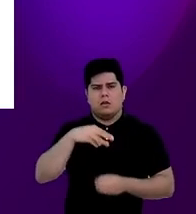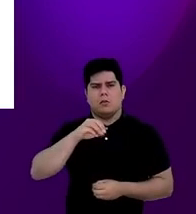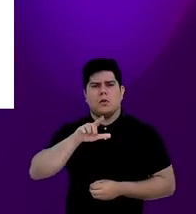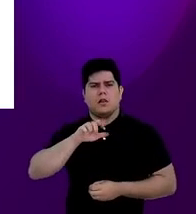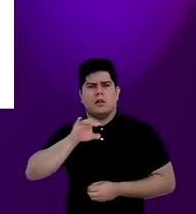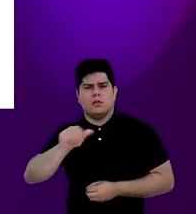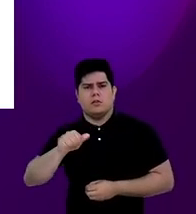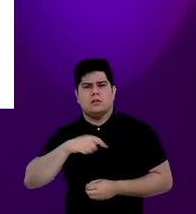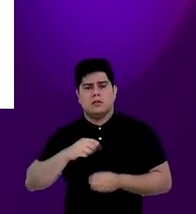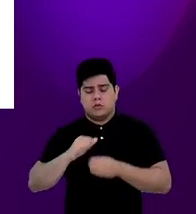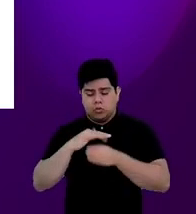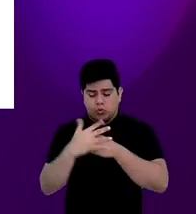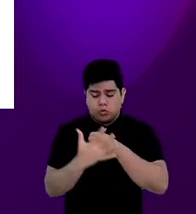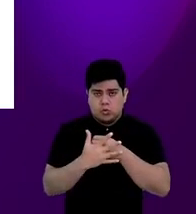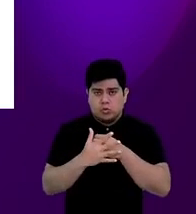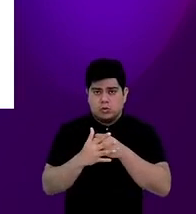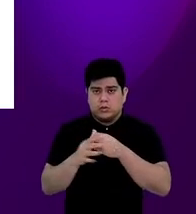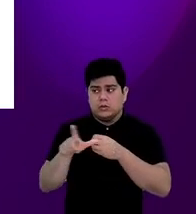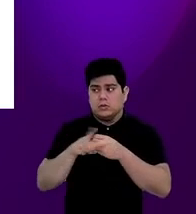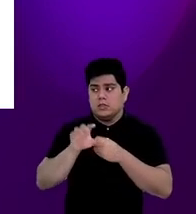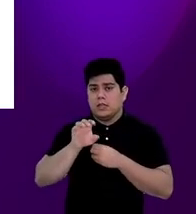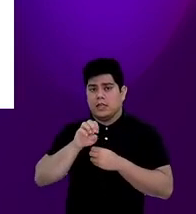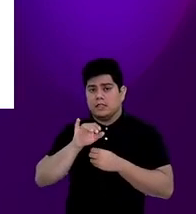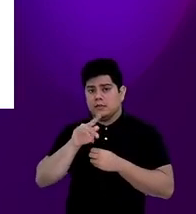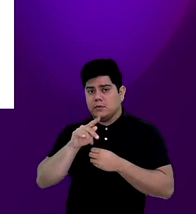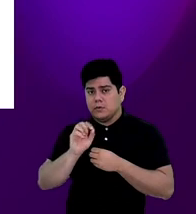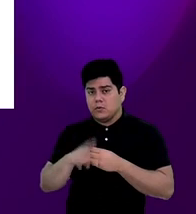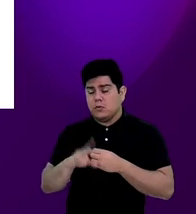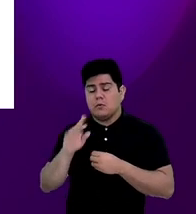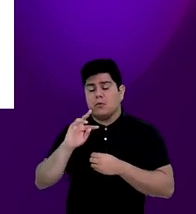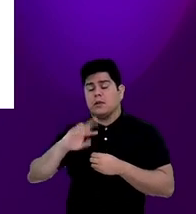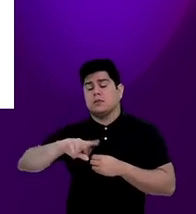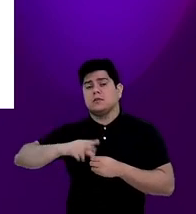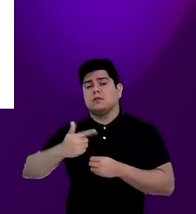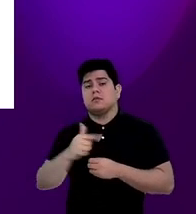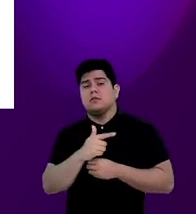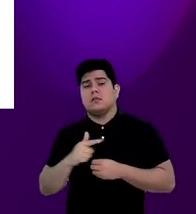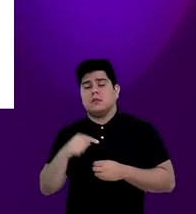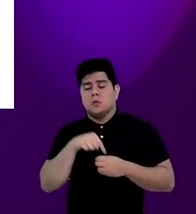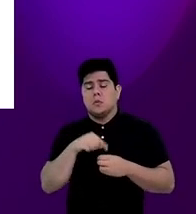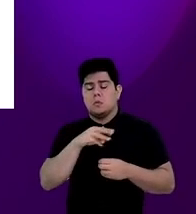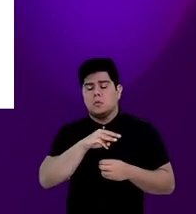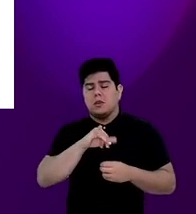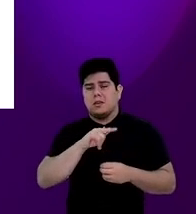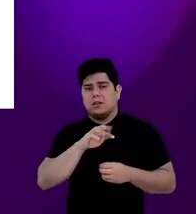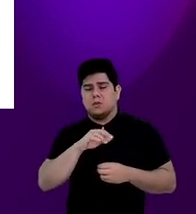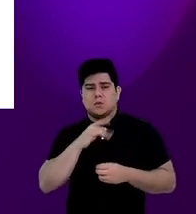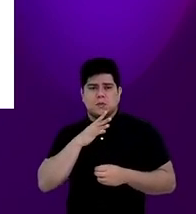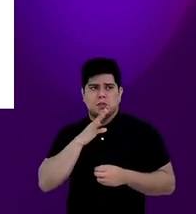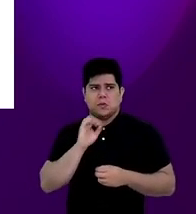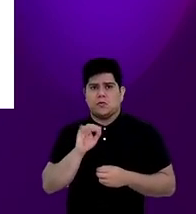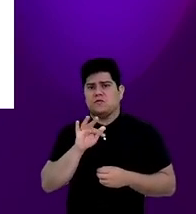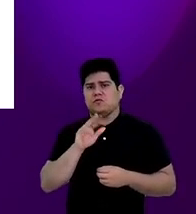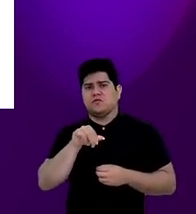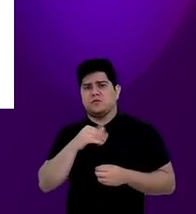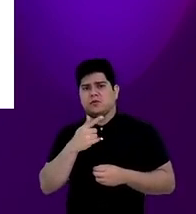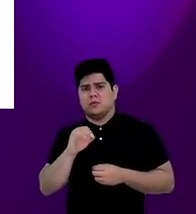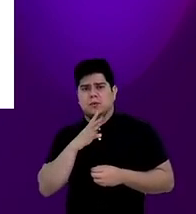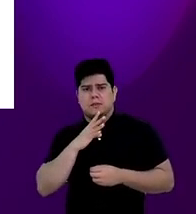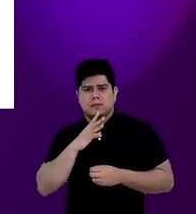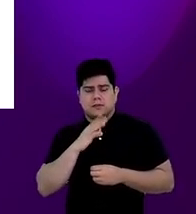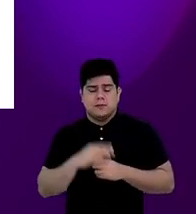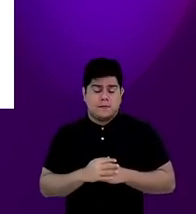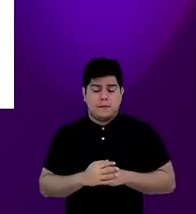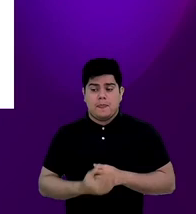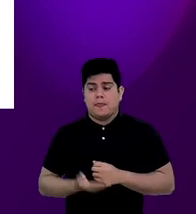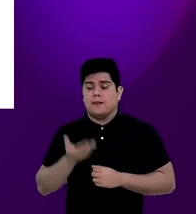de um receptor, mas que não tem um ligante conhecido ou função conhecida. O motivo pelo qual se presta como alvo terapêutico no